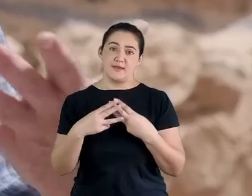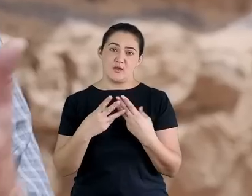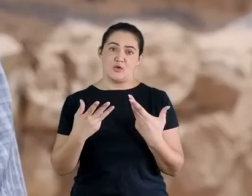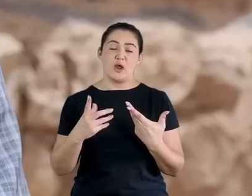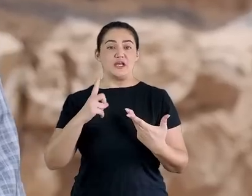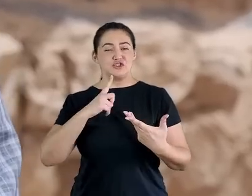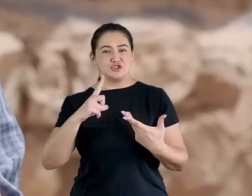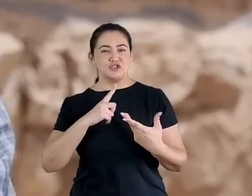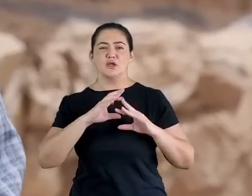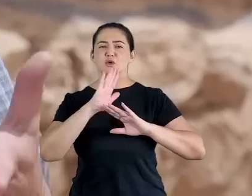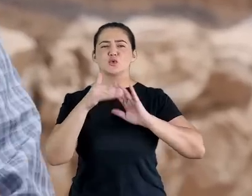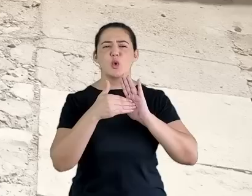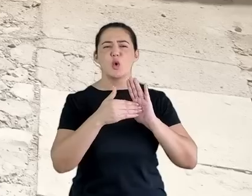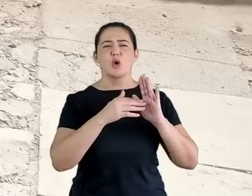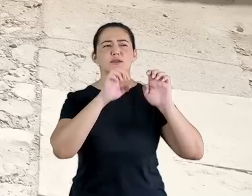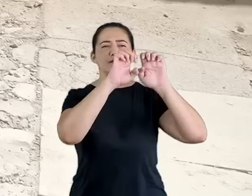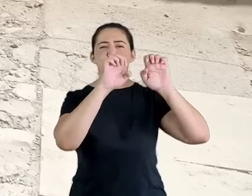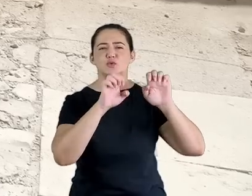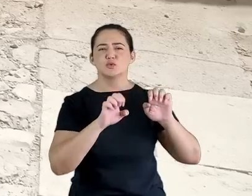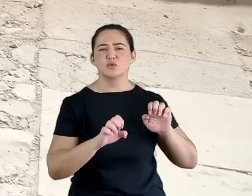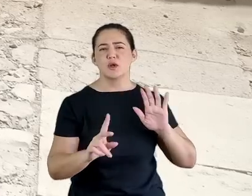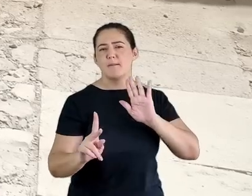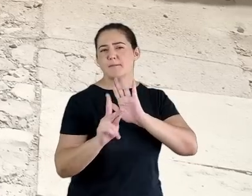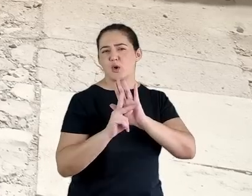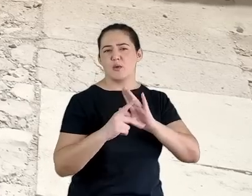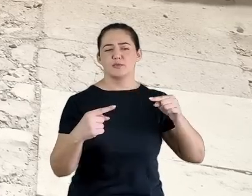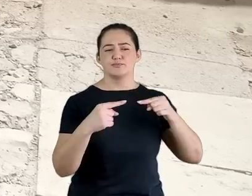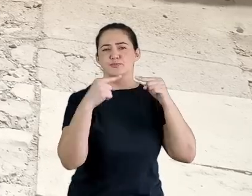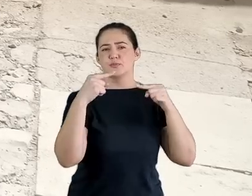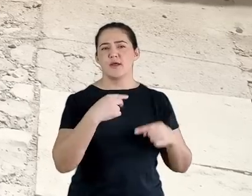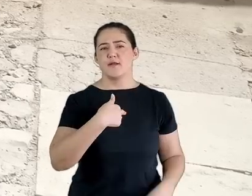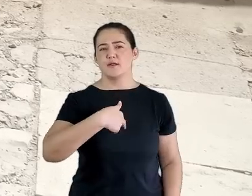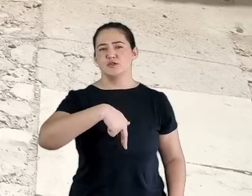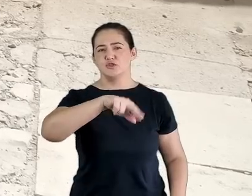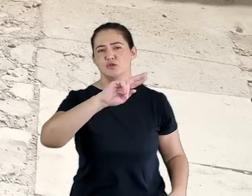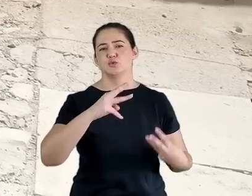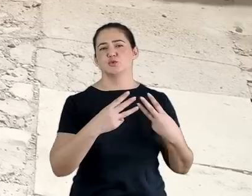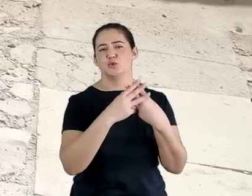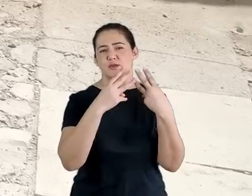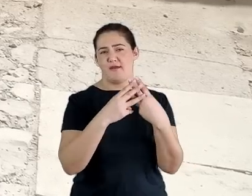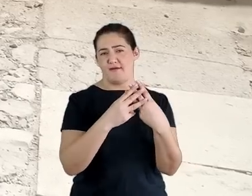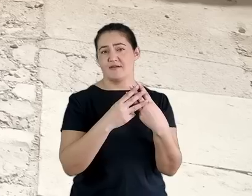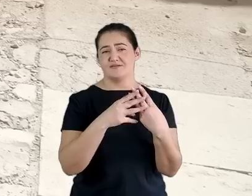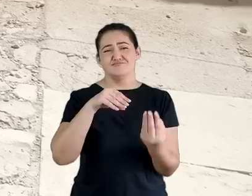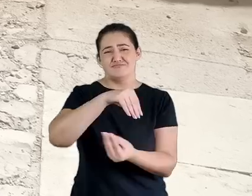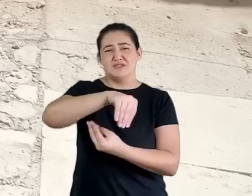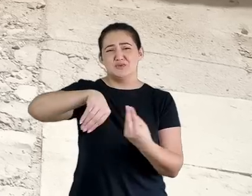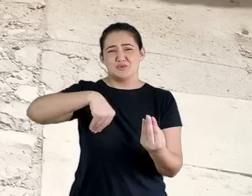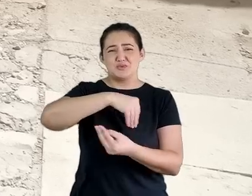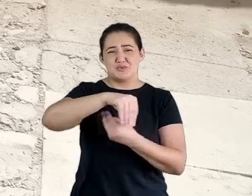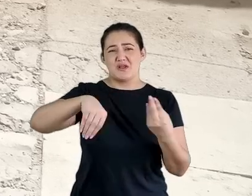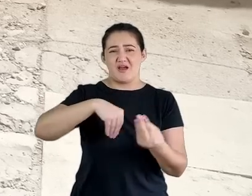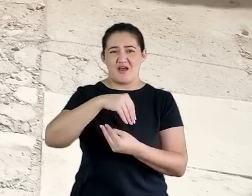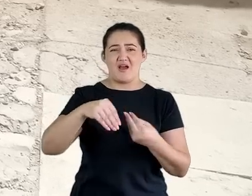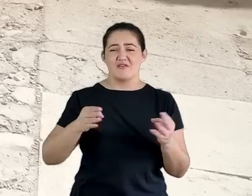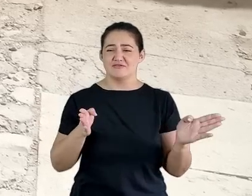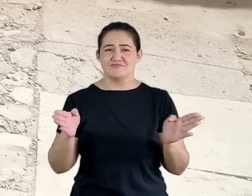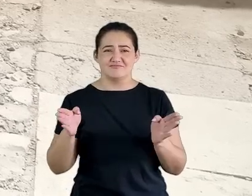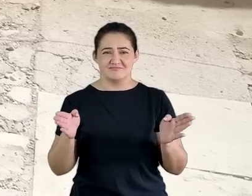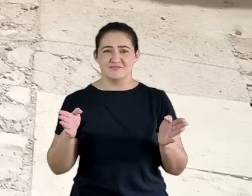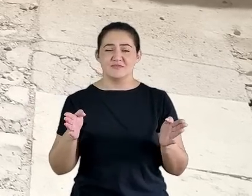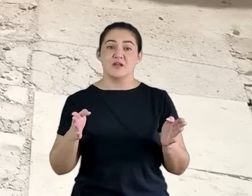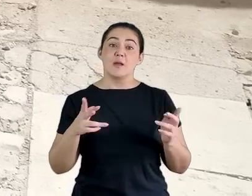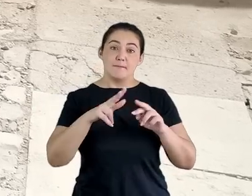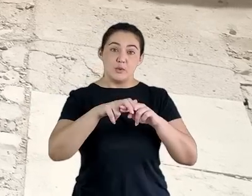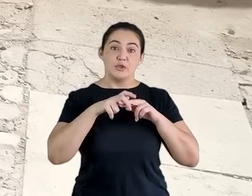tinha que ter todas aquelas coisas que fazem parte da cultura judaica, mesmo nesse elemento romano exterior da parte